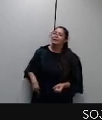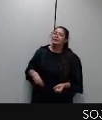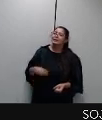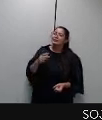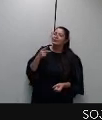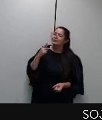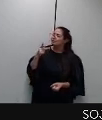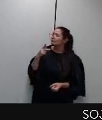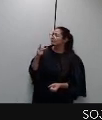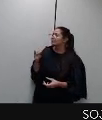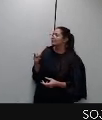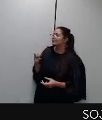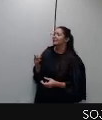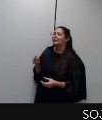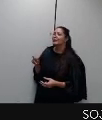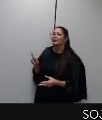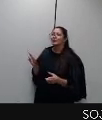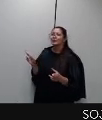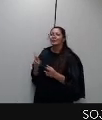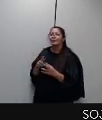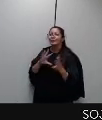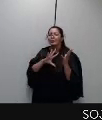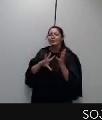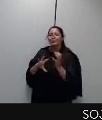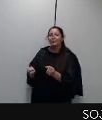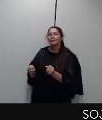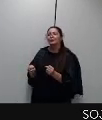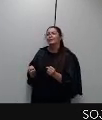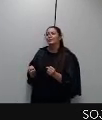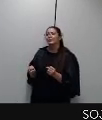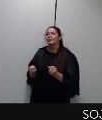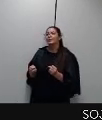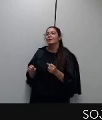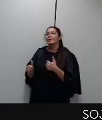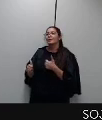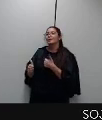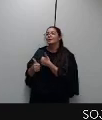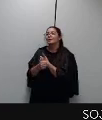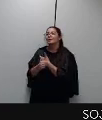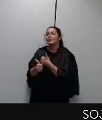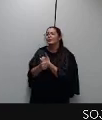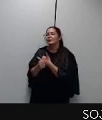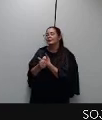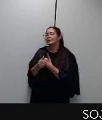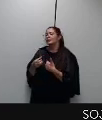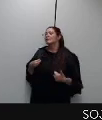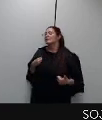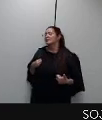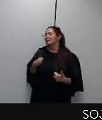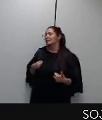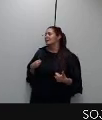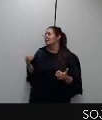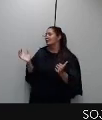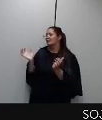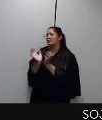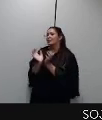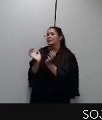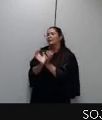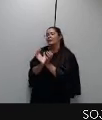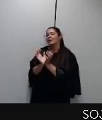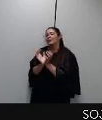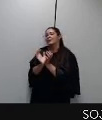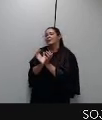agravo e corresp o sigo não de origem é comprovou a existência do grupo econômico inclusive com a